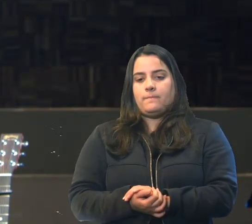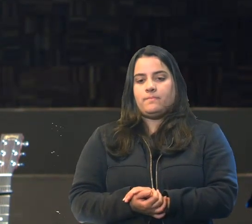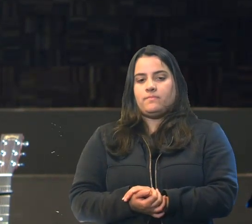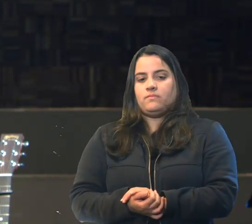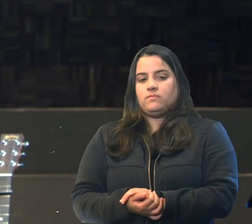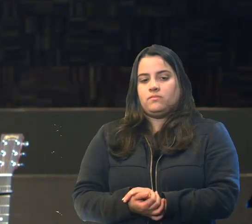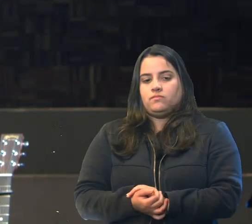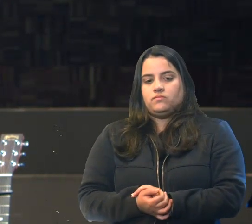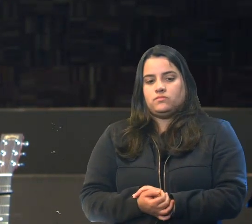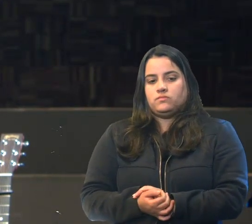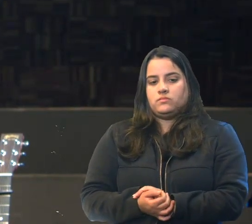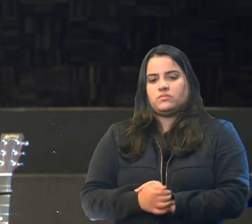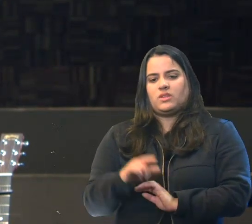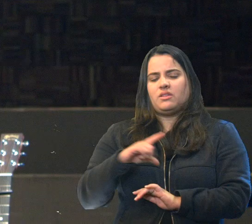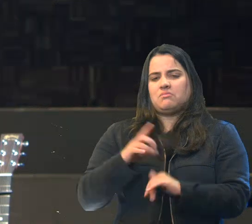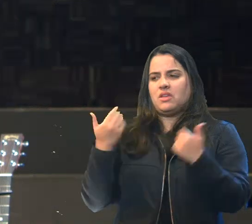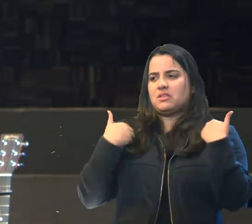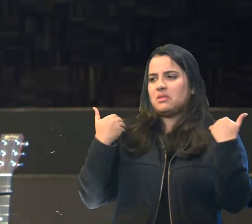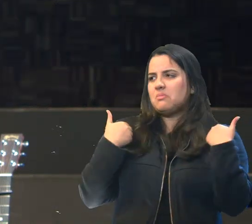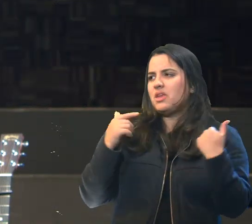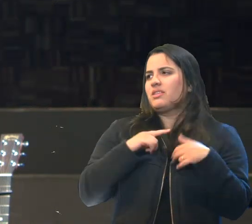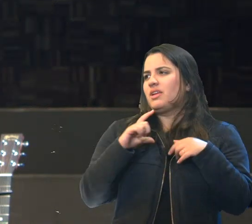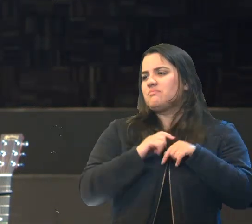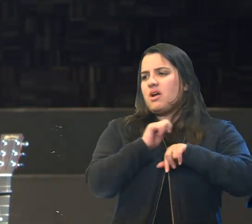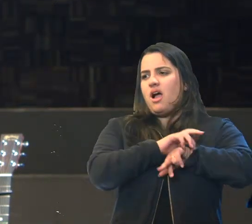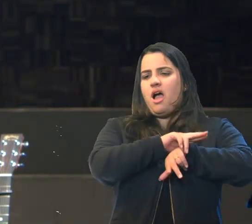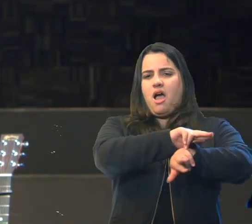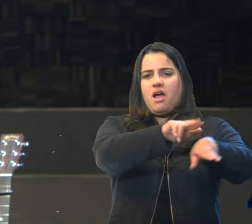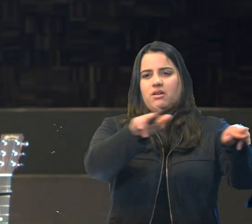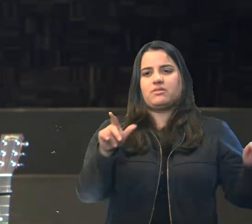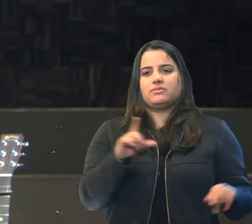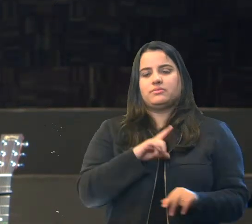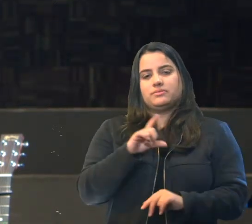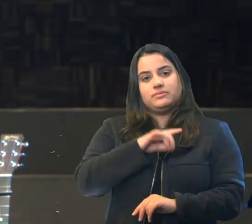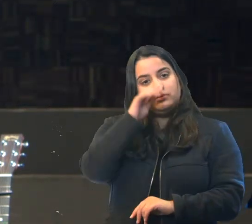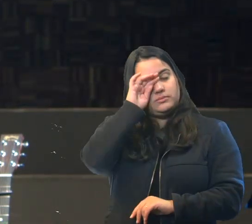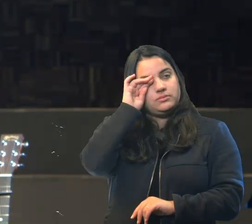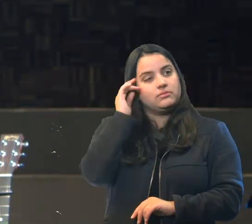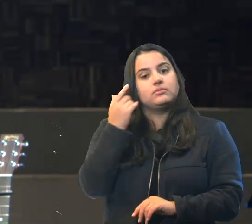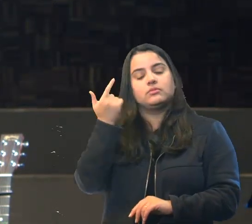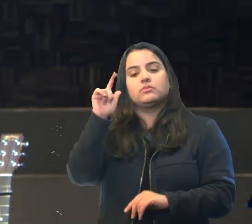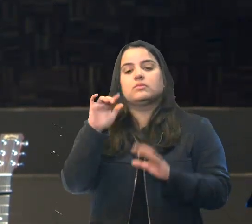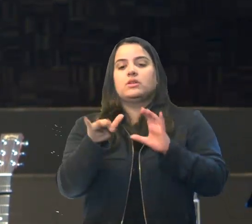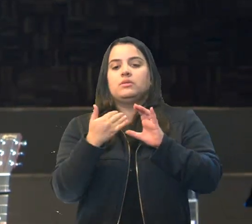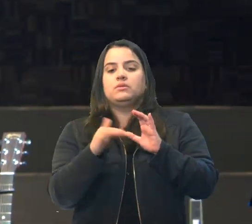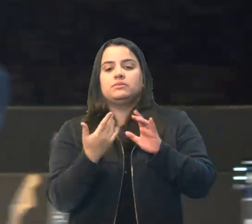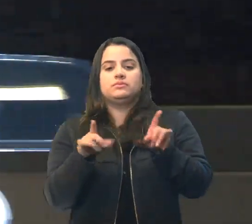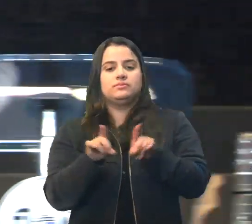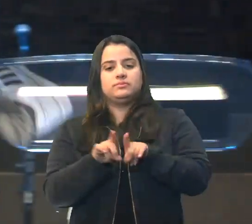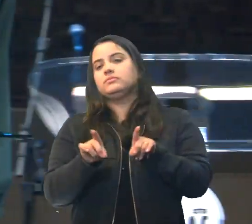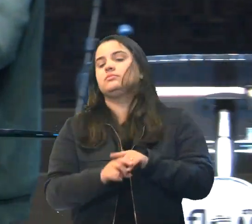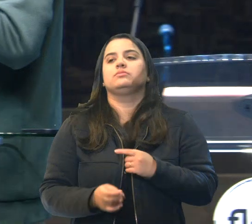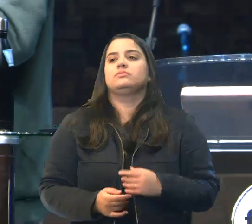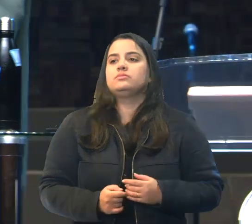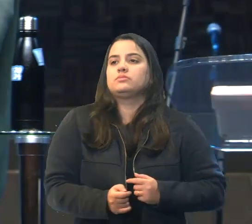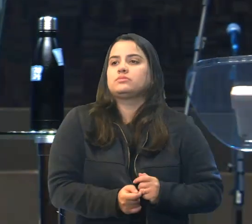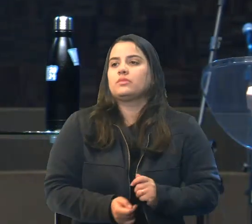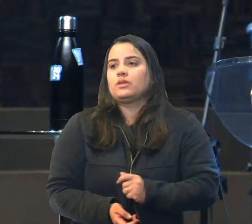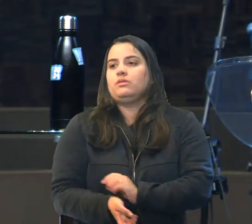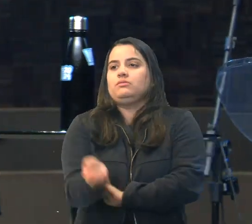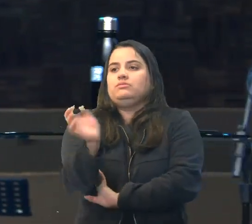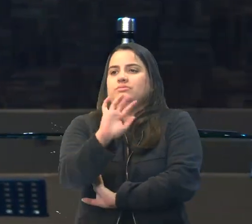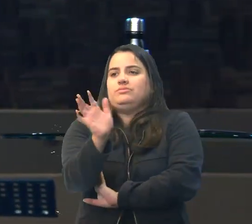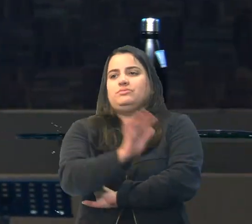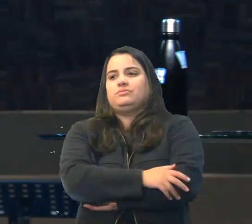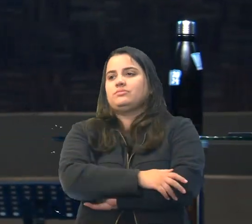Aí eu estou vendo aqui, tem a academia, tem não sei o quê. Tem os outros que mandaram um monte de coisa aqui, gente. Pais,